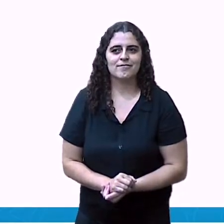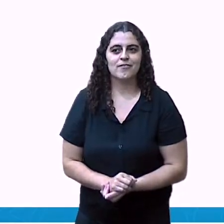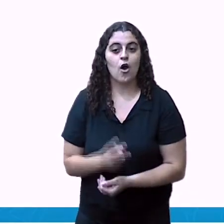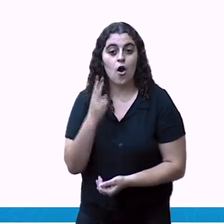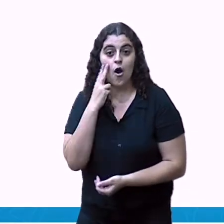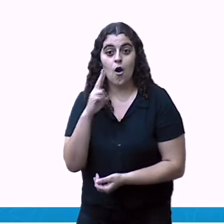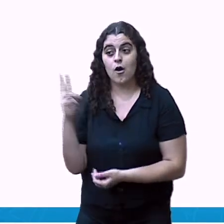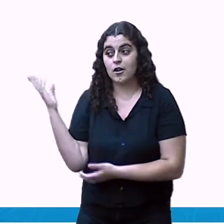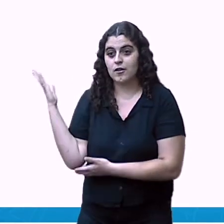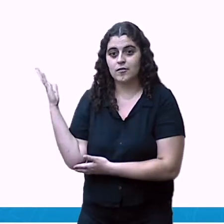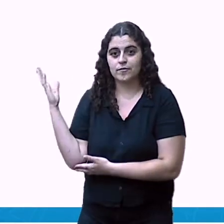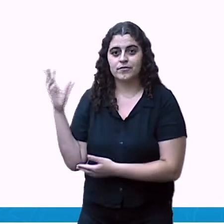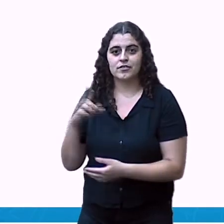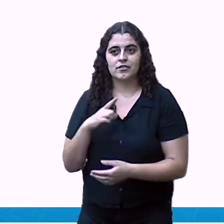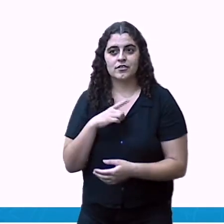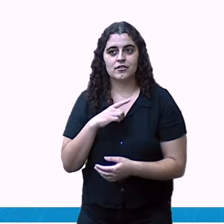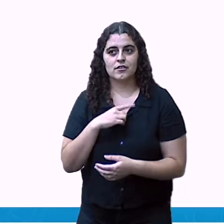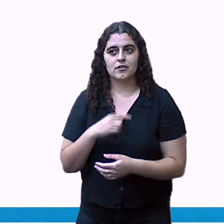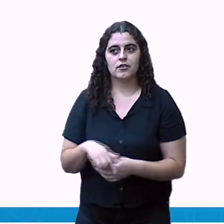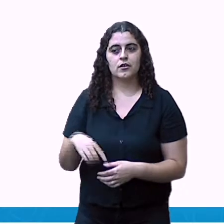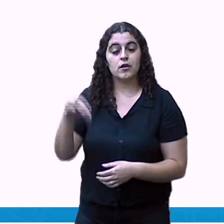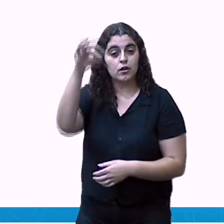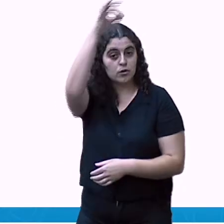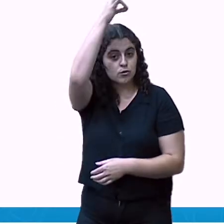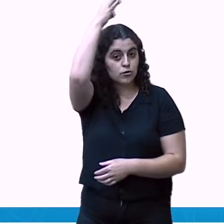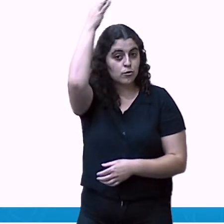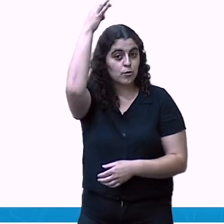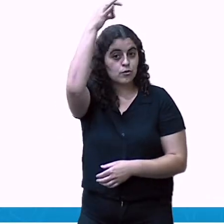Olha lá, temos emojis com áurea.